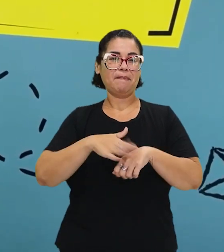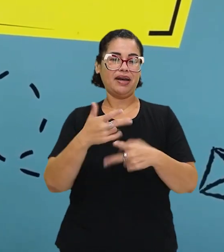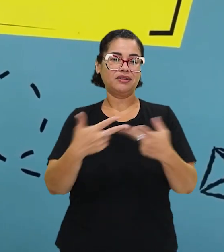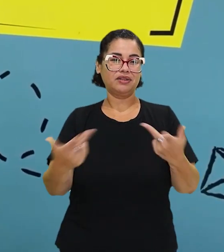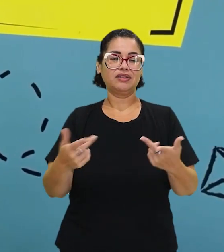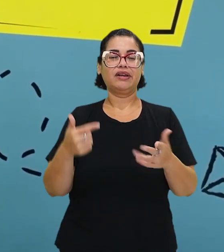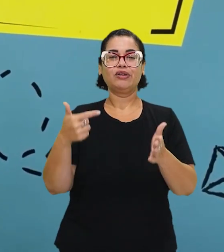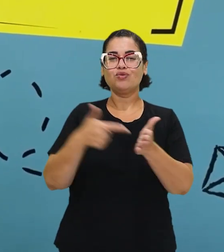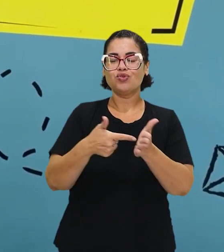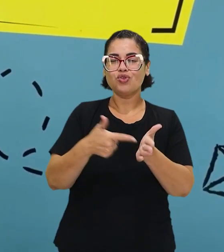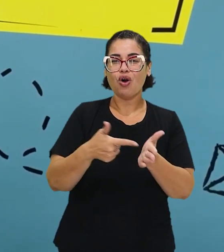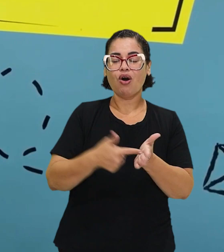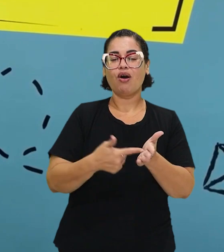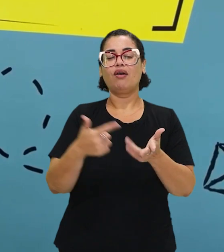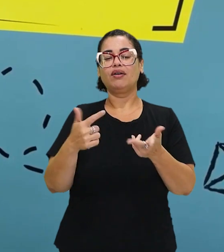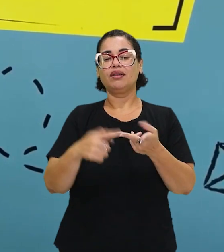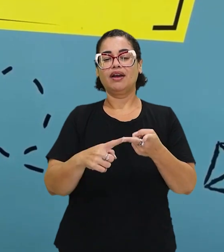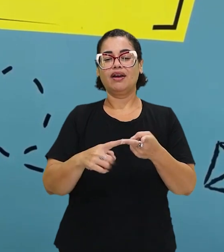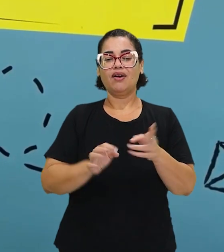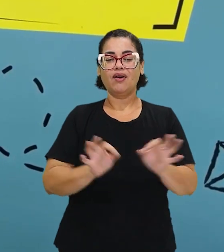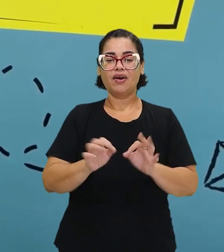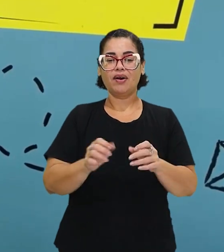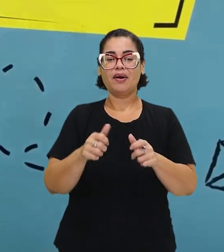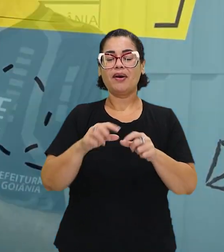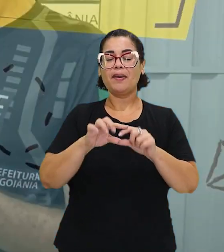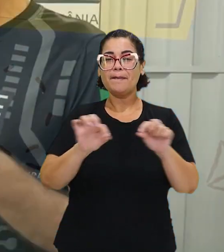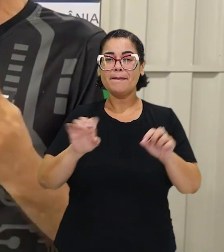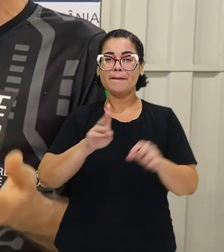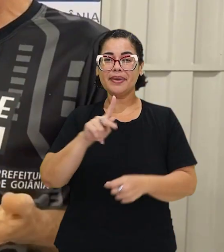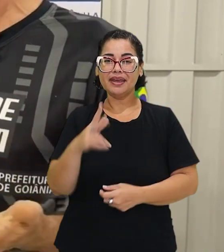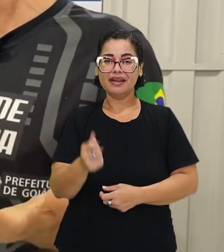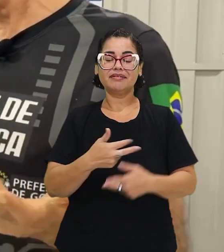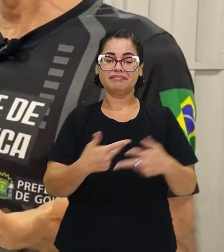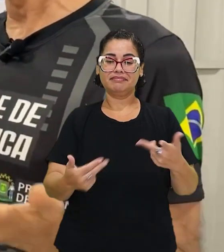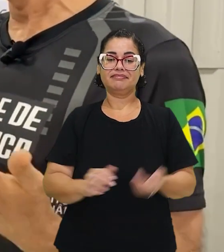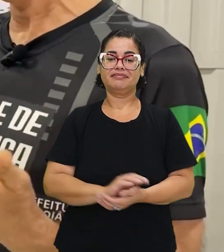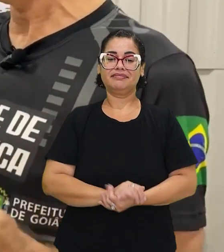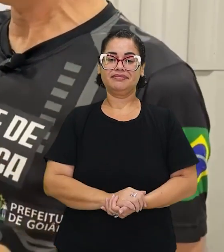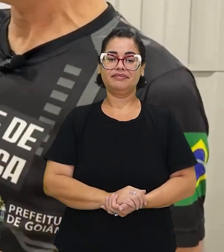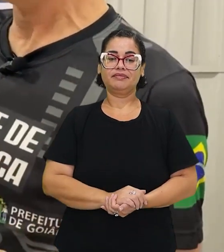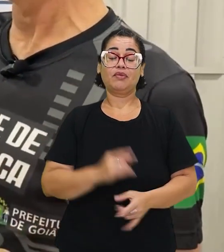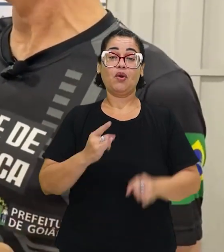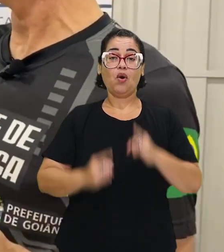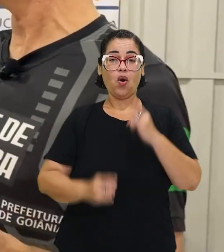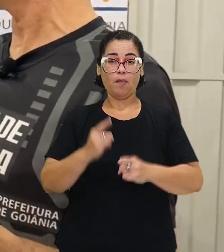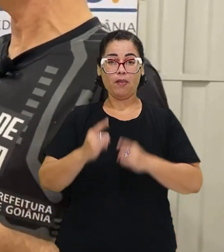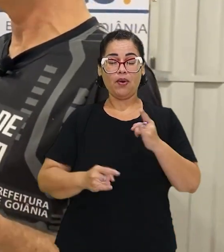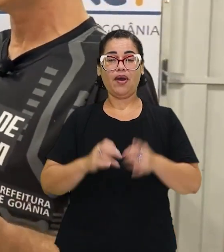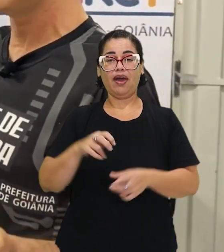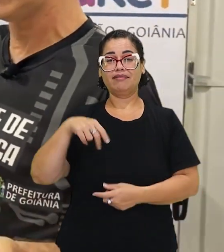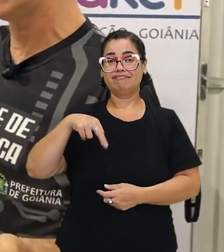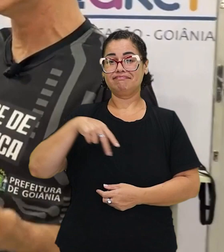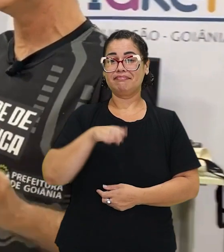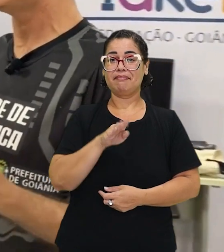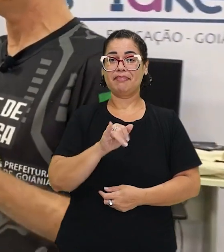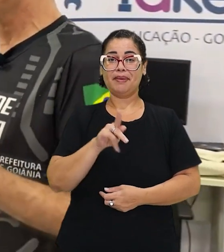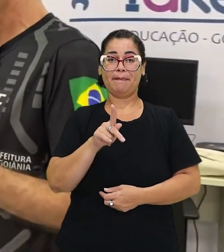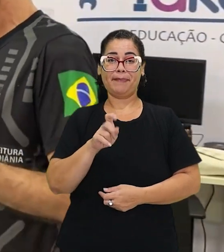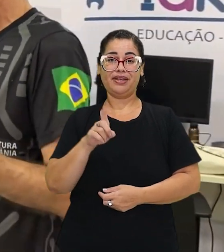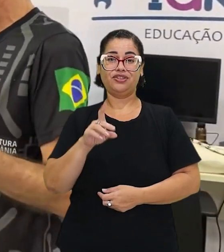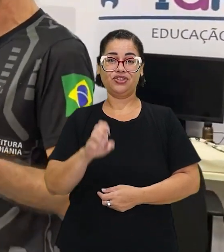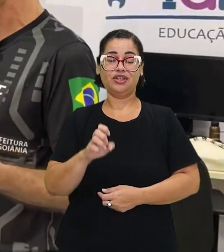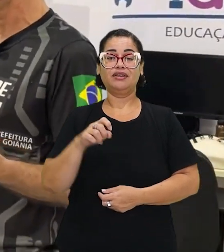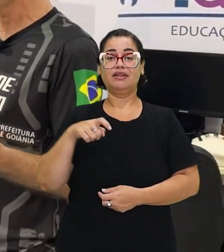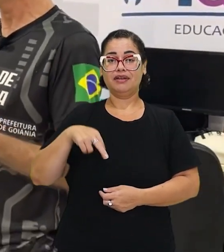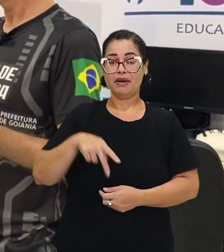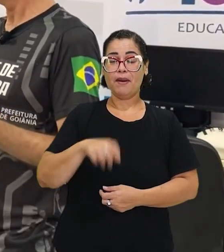solda, programação, aprendi várias coisas que eu não sabia no passado. O robô Otto é um robô bípede, portanto ele tem 2 pernas, ele pode